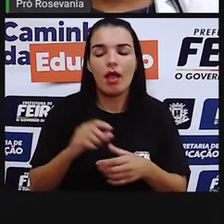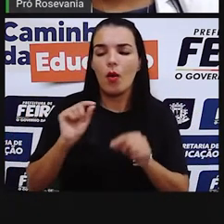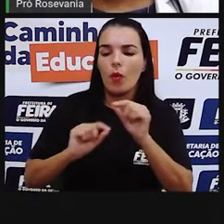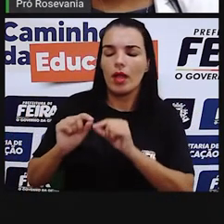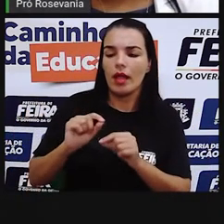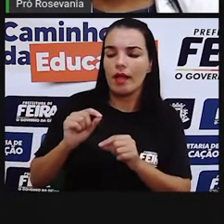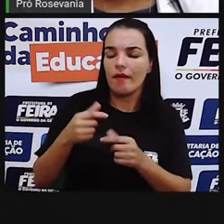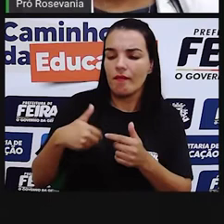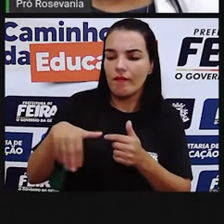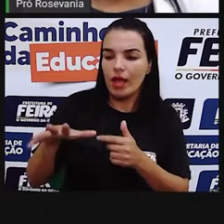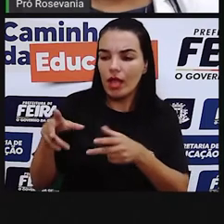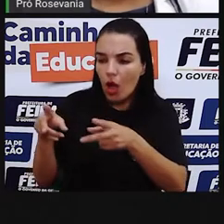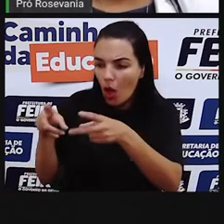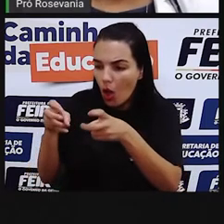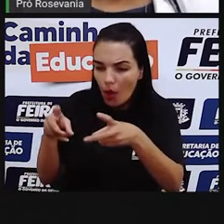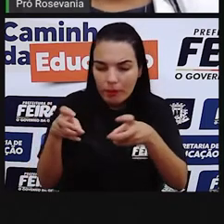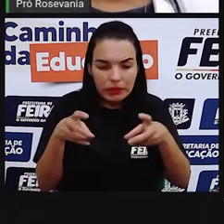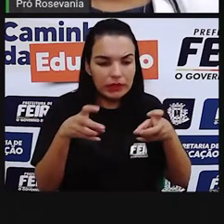de